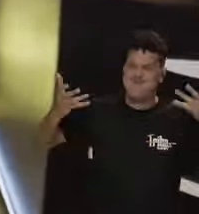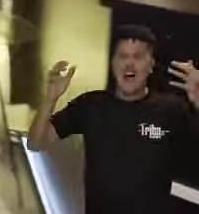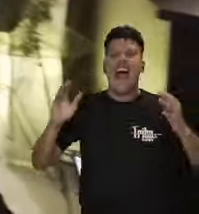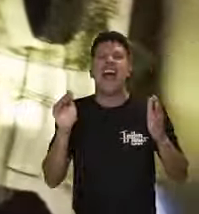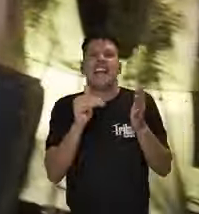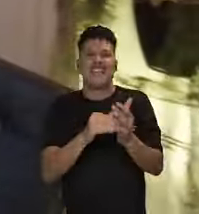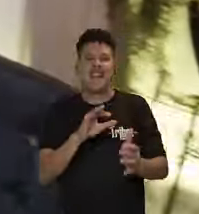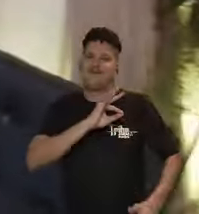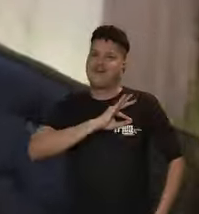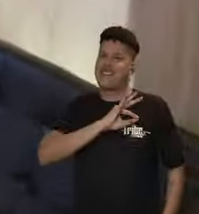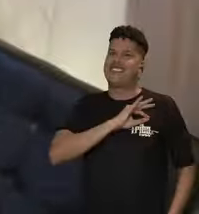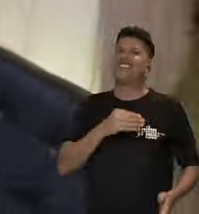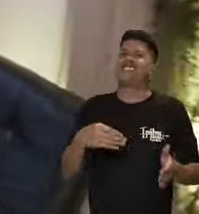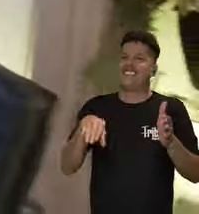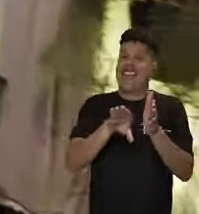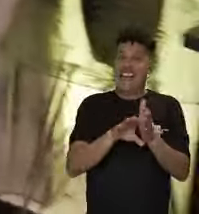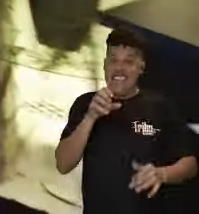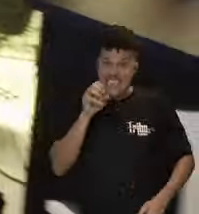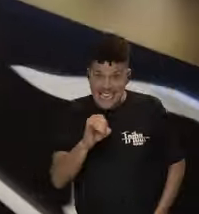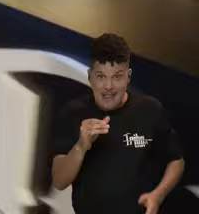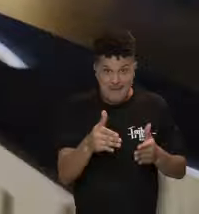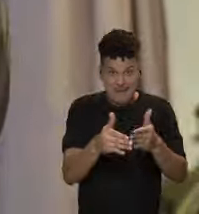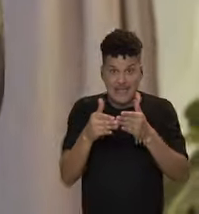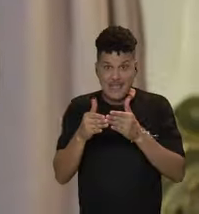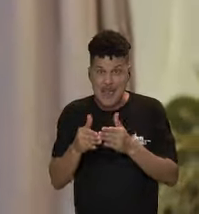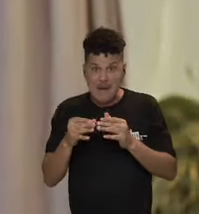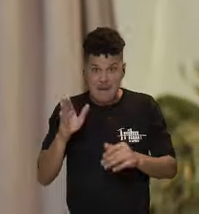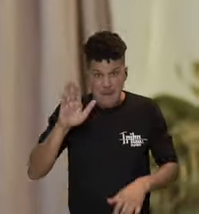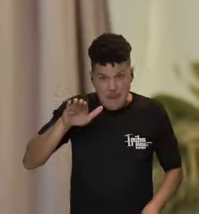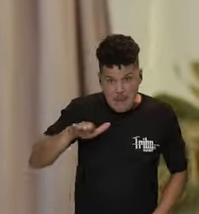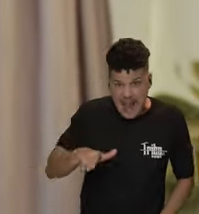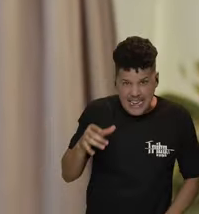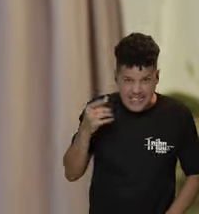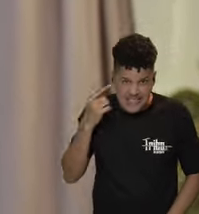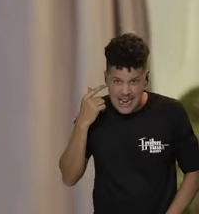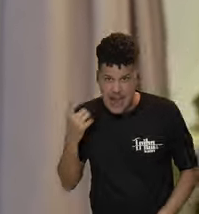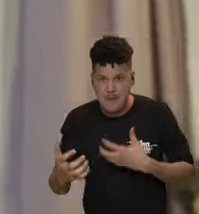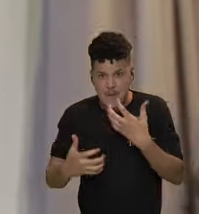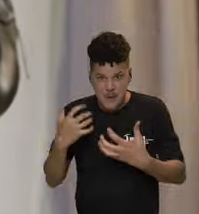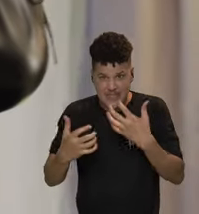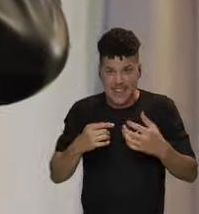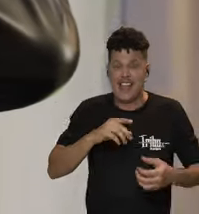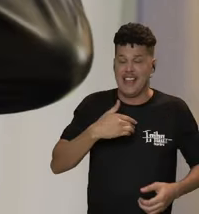se pedir pra baixar, nós vai pra outro lugar.